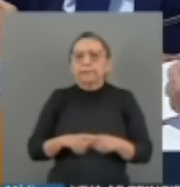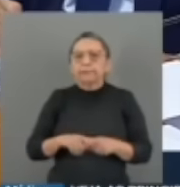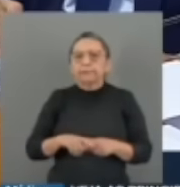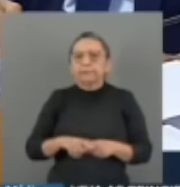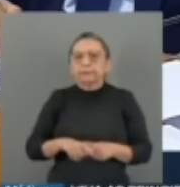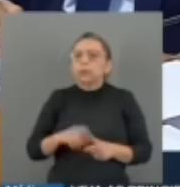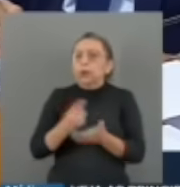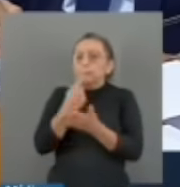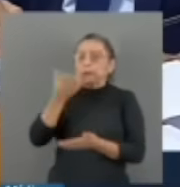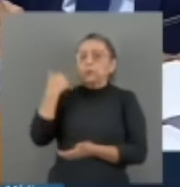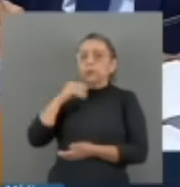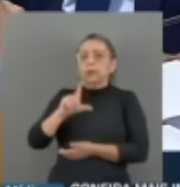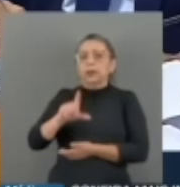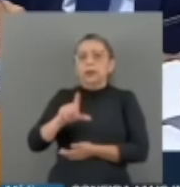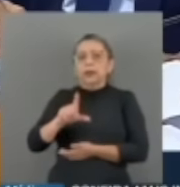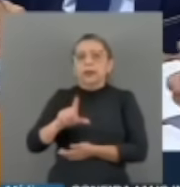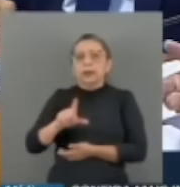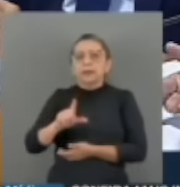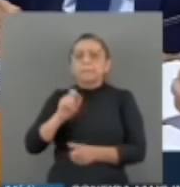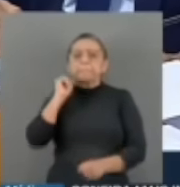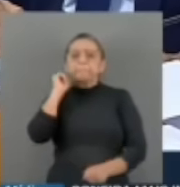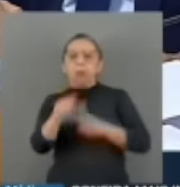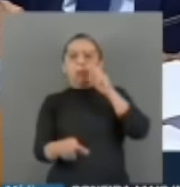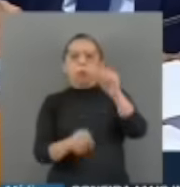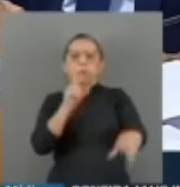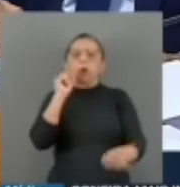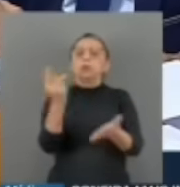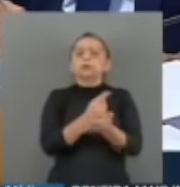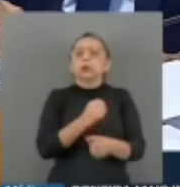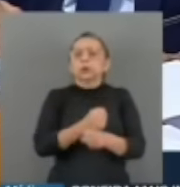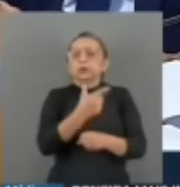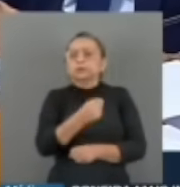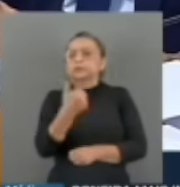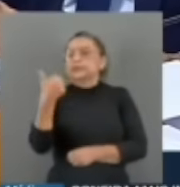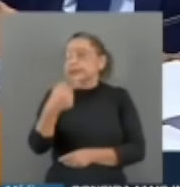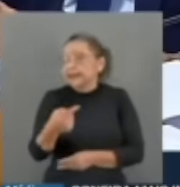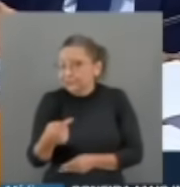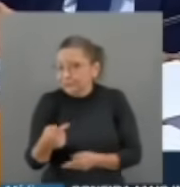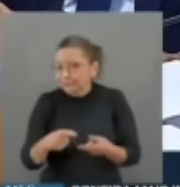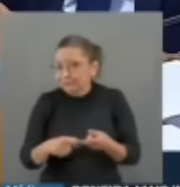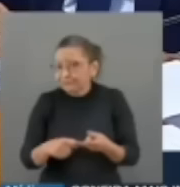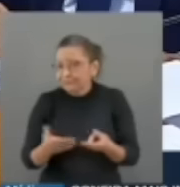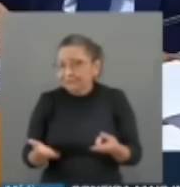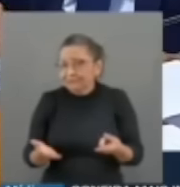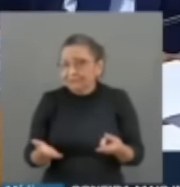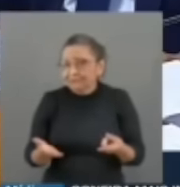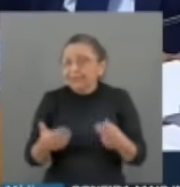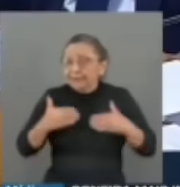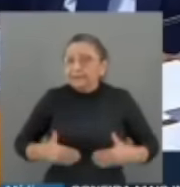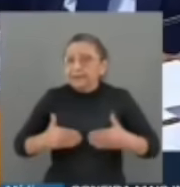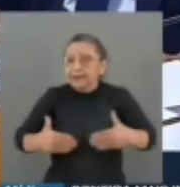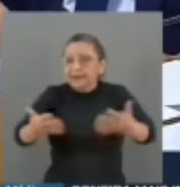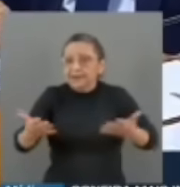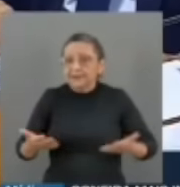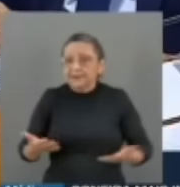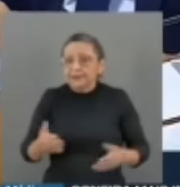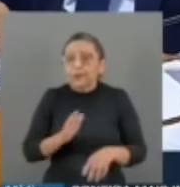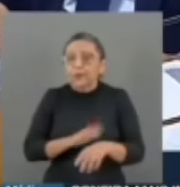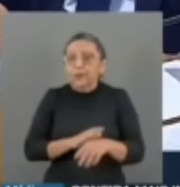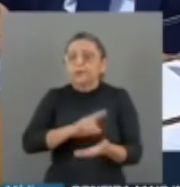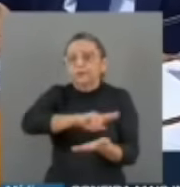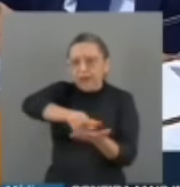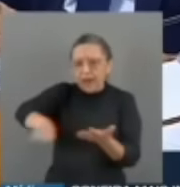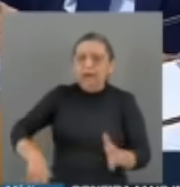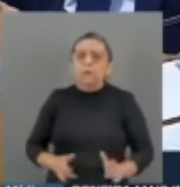por exemplo recente o da depredação que ocorreu em 2017 né na na Explanada do ministério quando